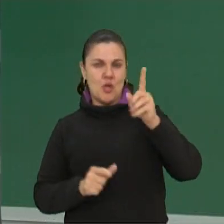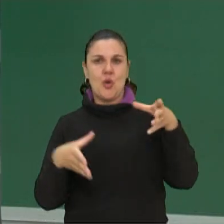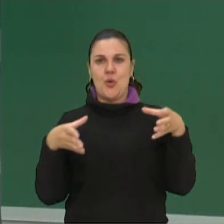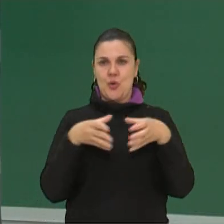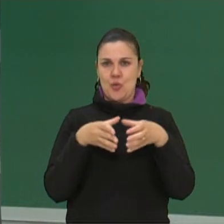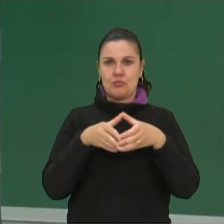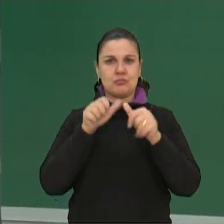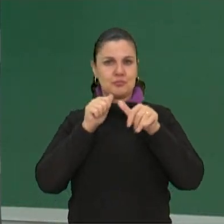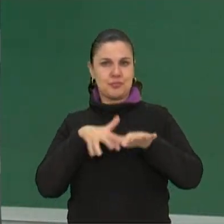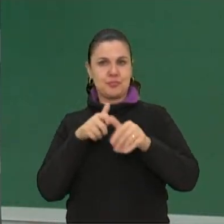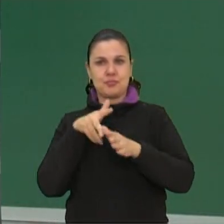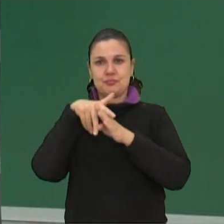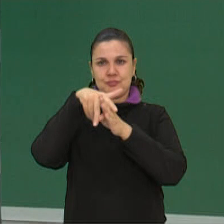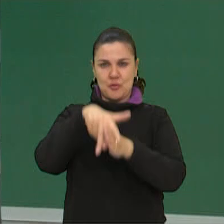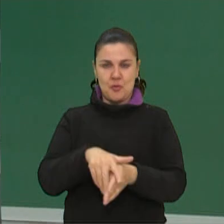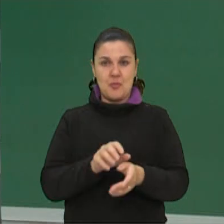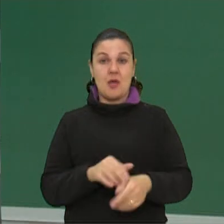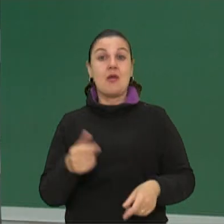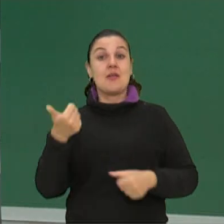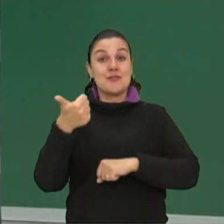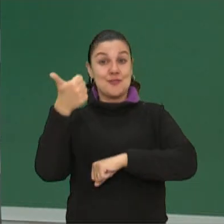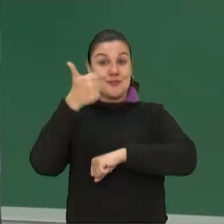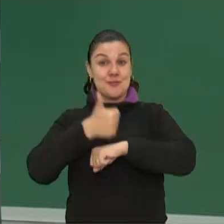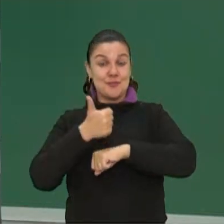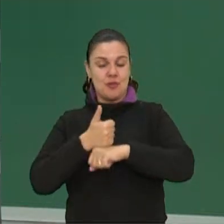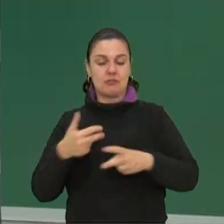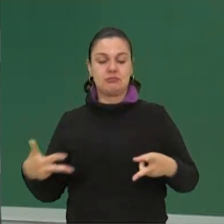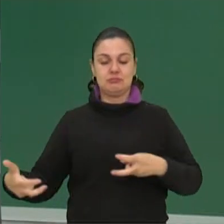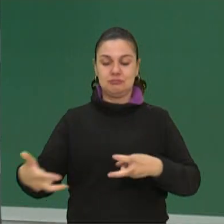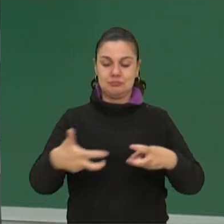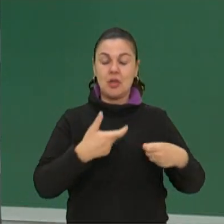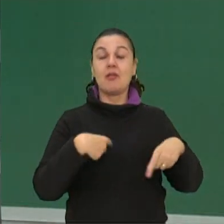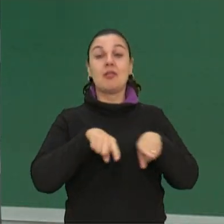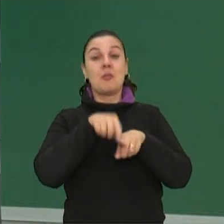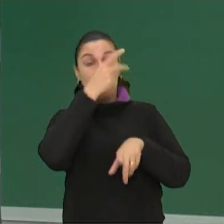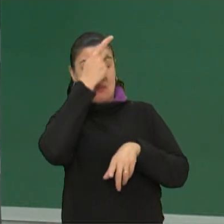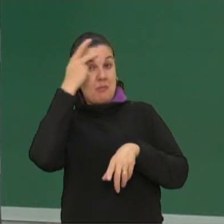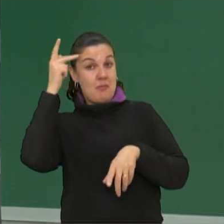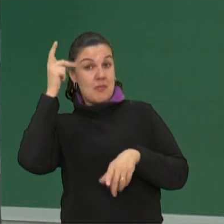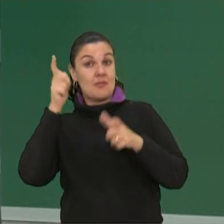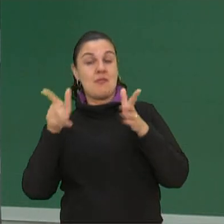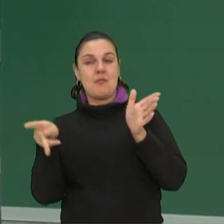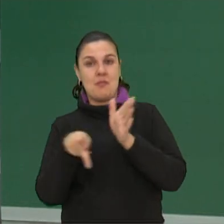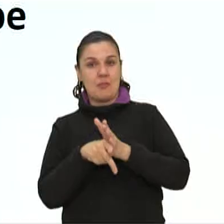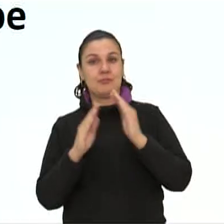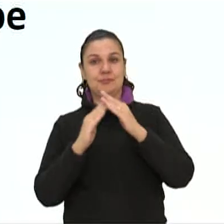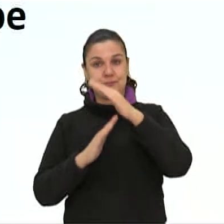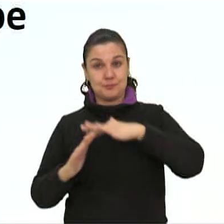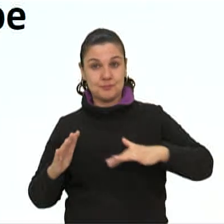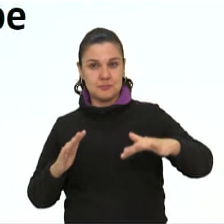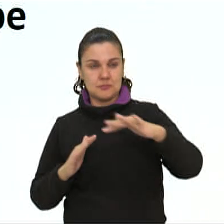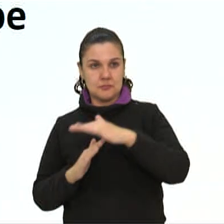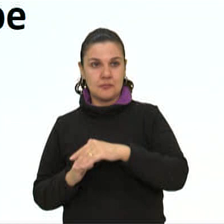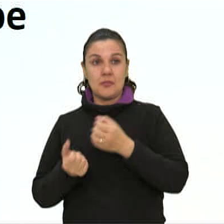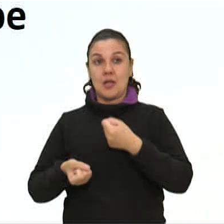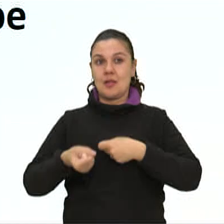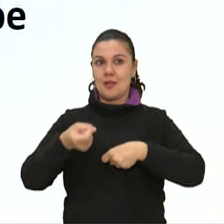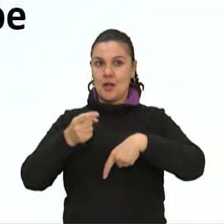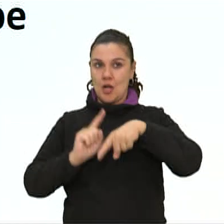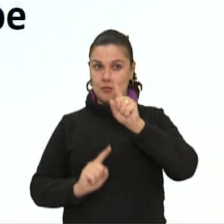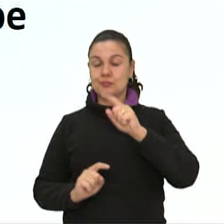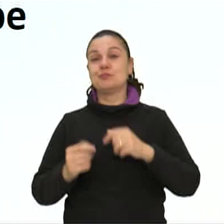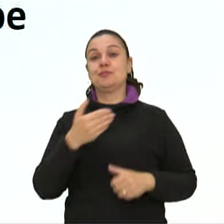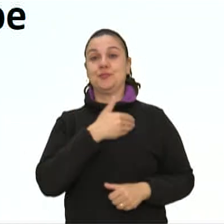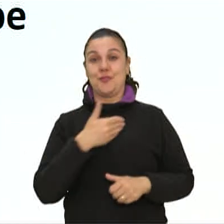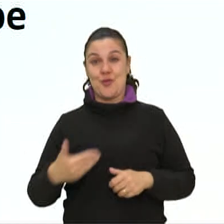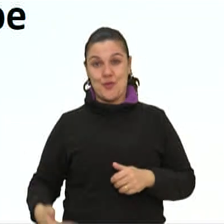tropeiros, donos de minas e parte da população da região de Vila Rica. A revolta foi vencida pelas